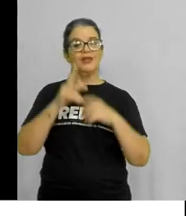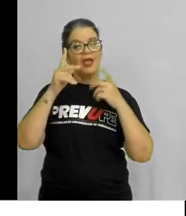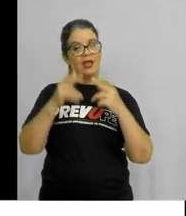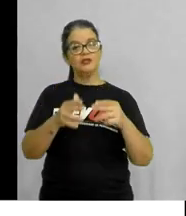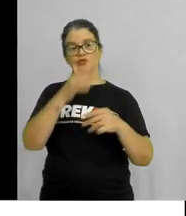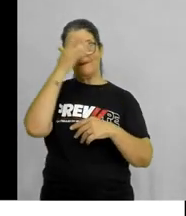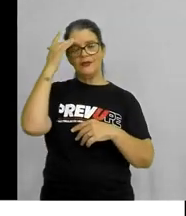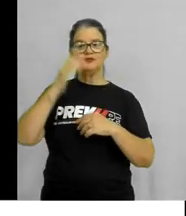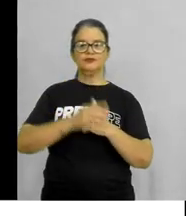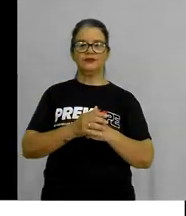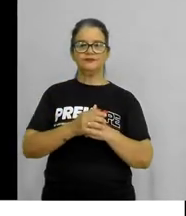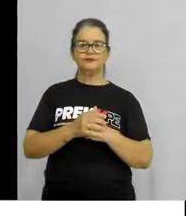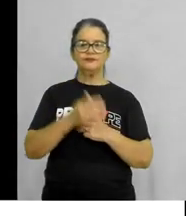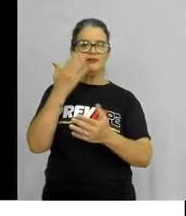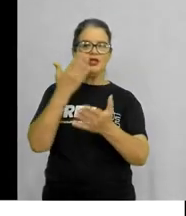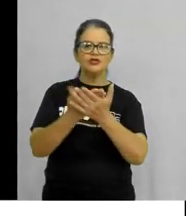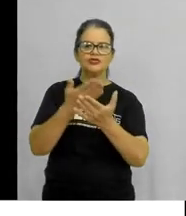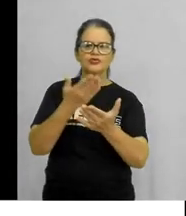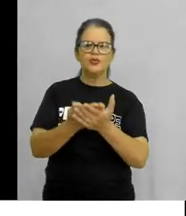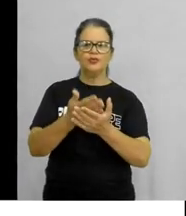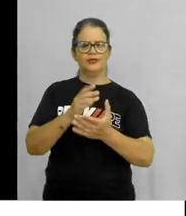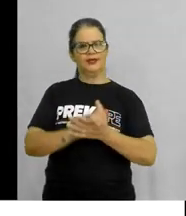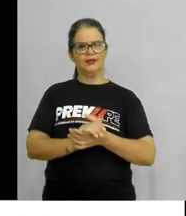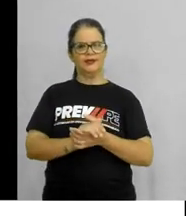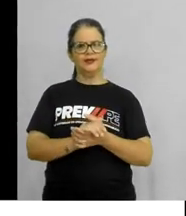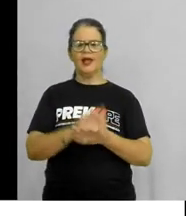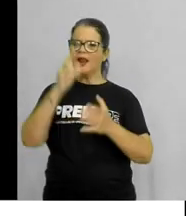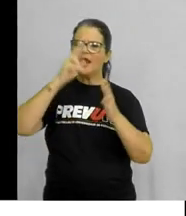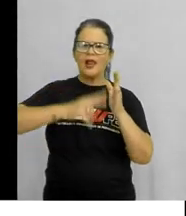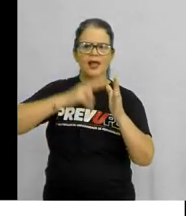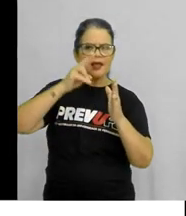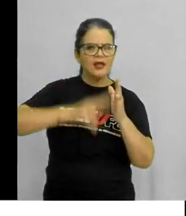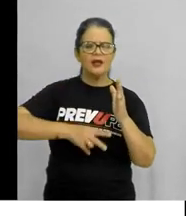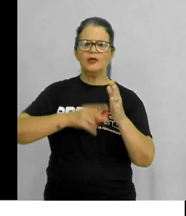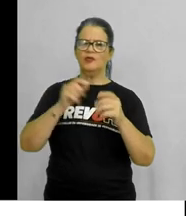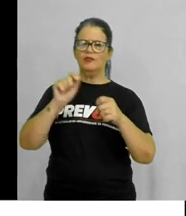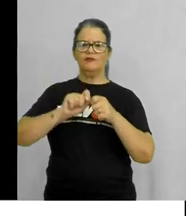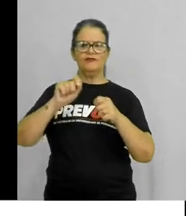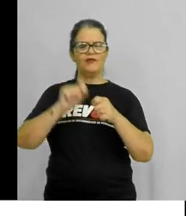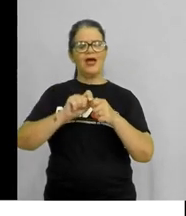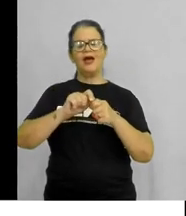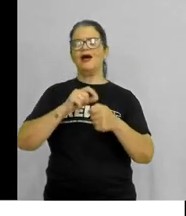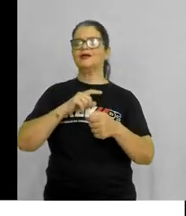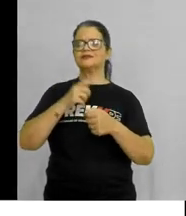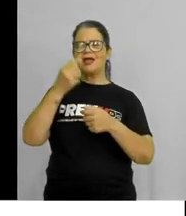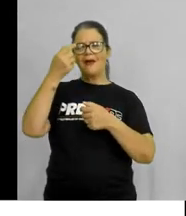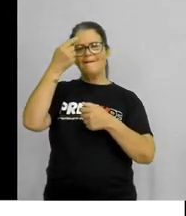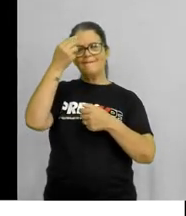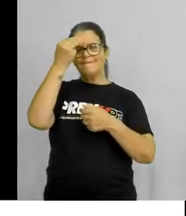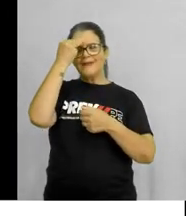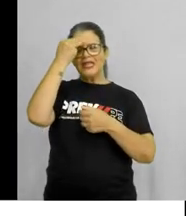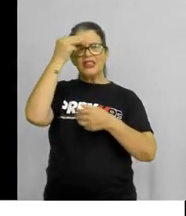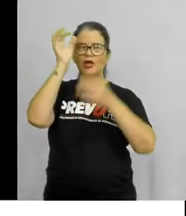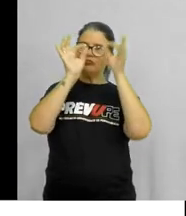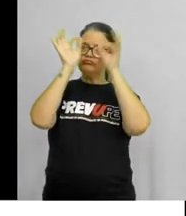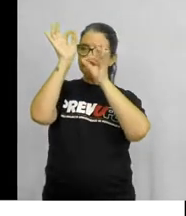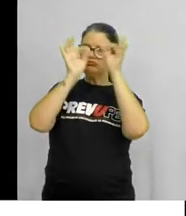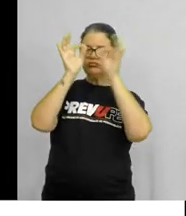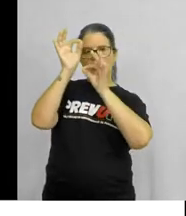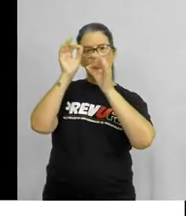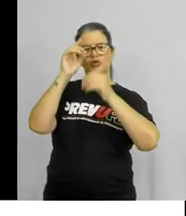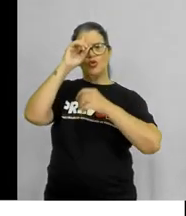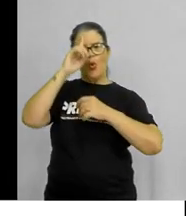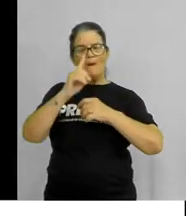isso pessoal estudem né Leiam façam mapas metais Sobre o domínio